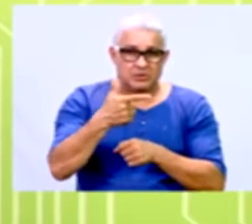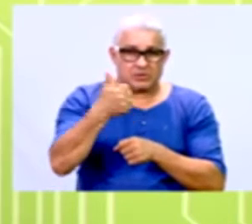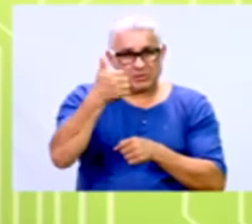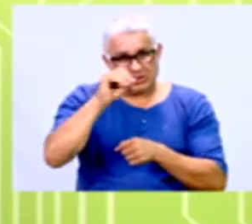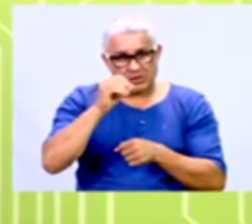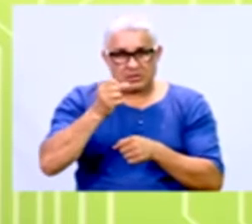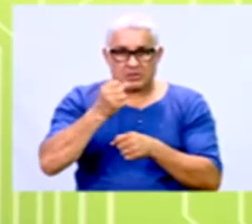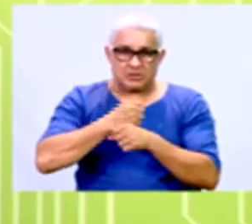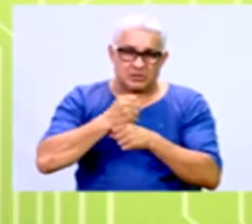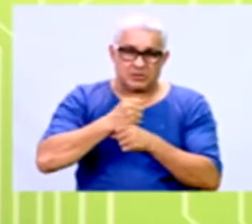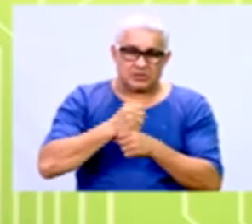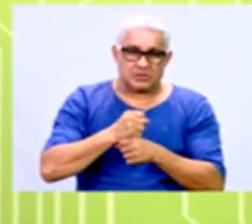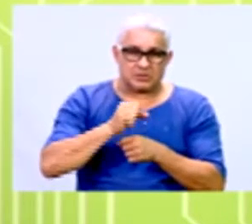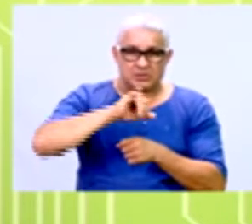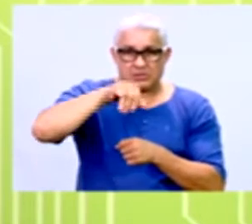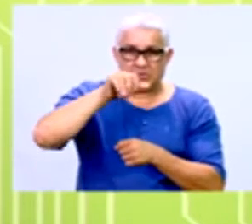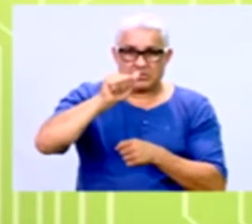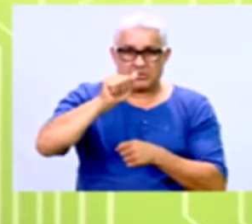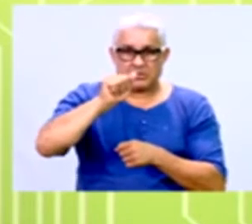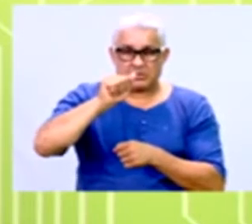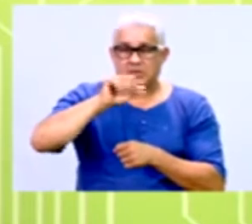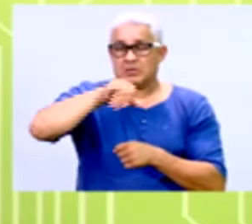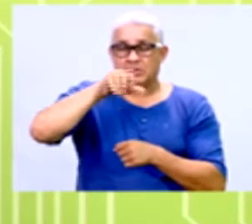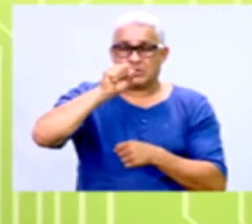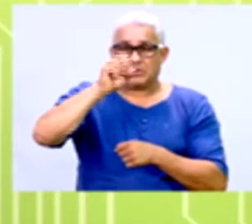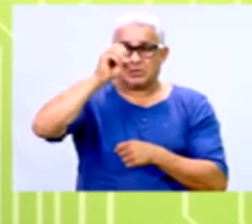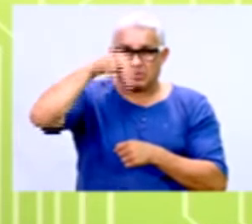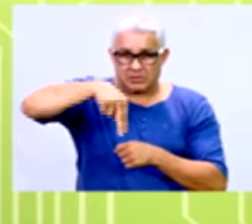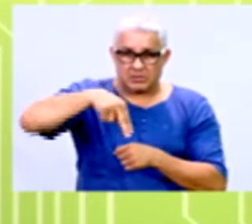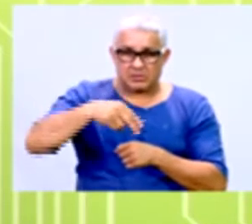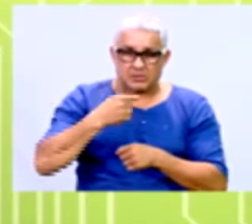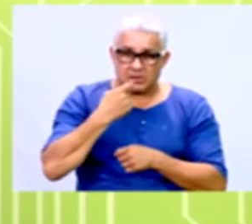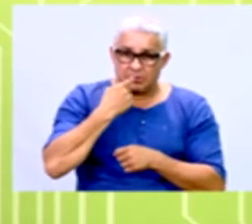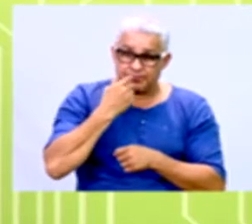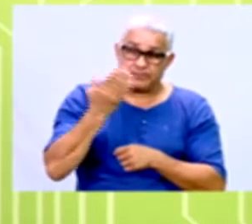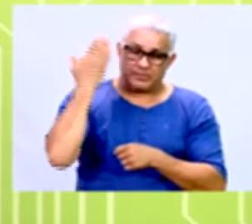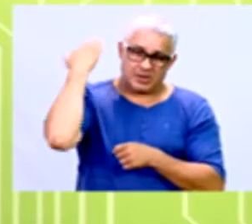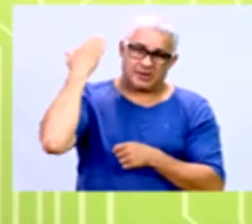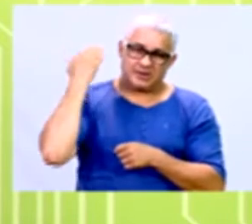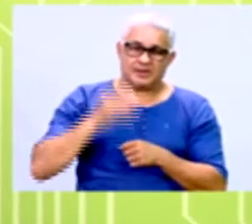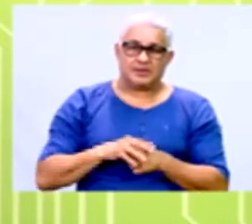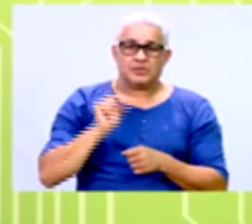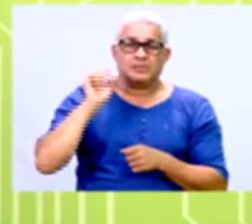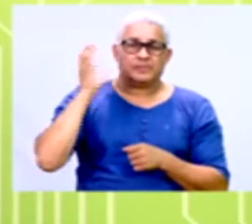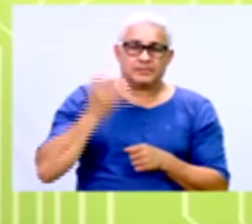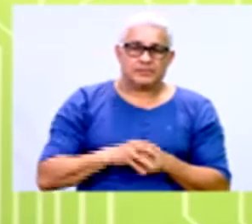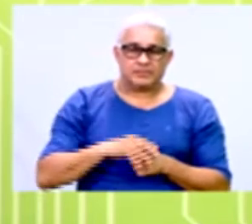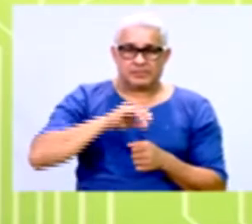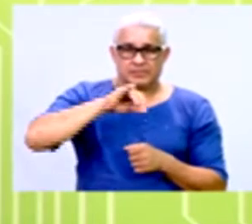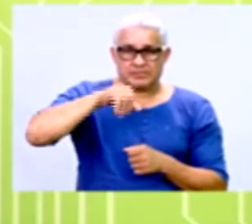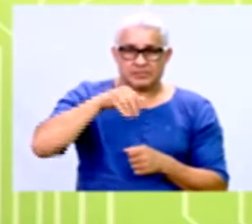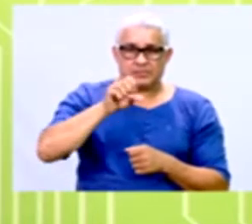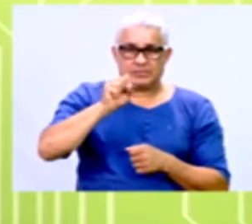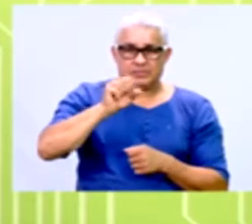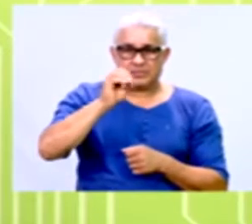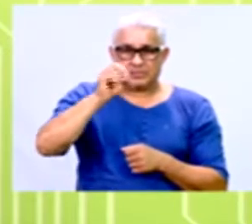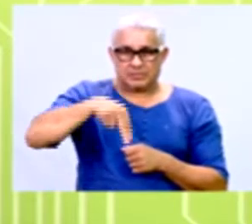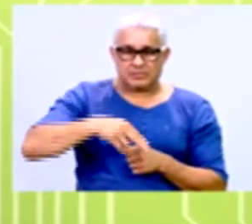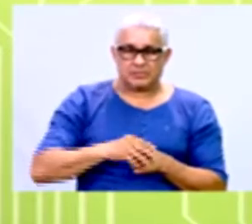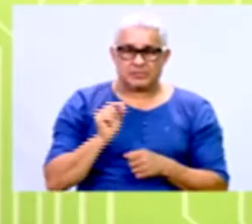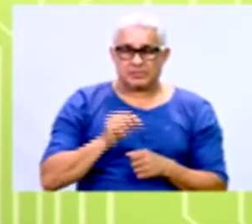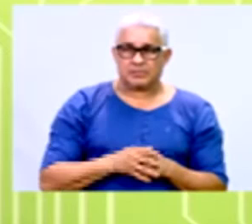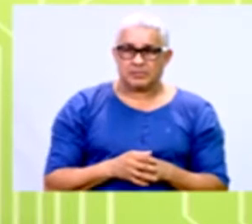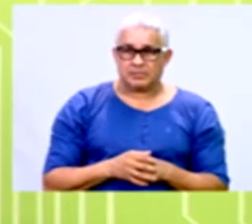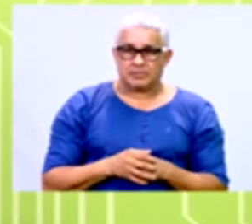menos, e o JSON é muito recente. E o que aconteceu, né? O JSON nada mais é do que